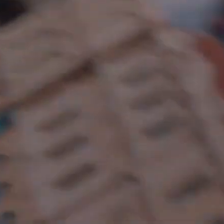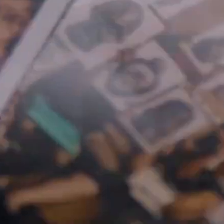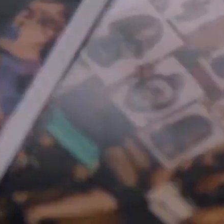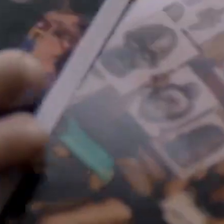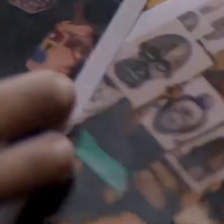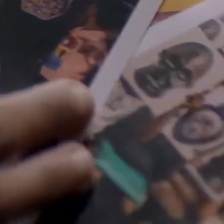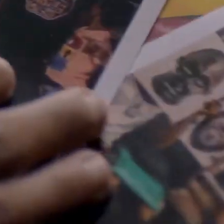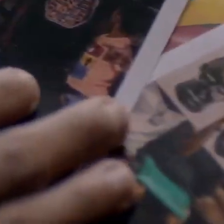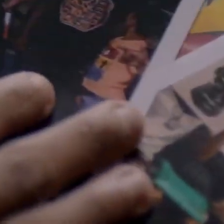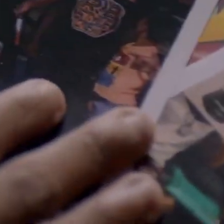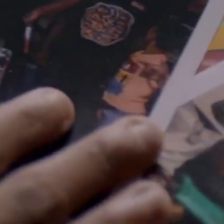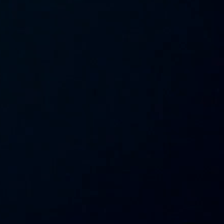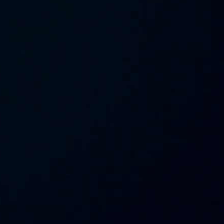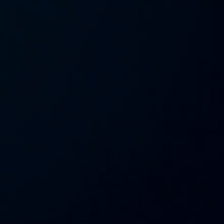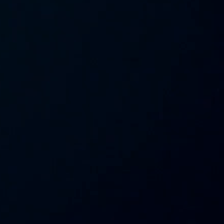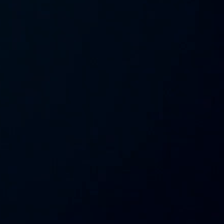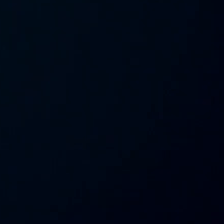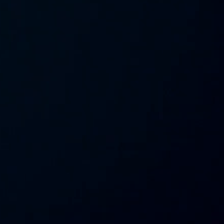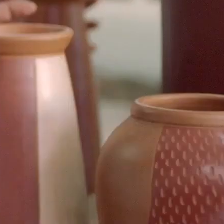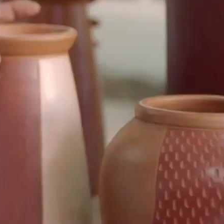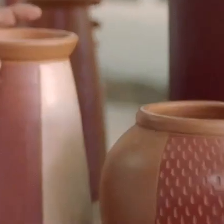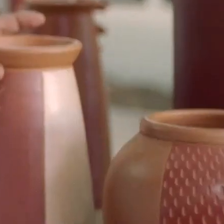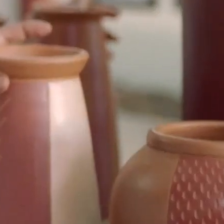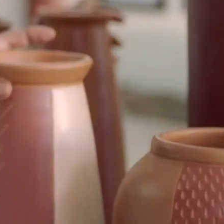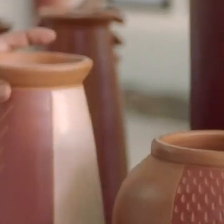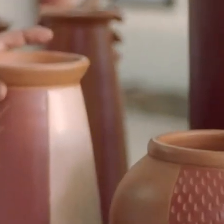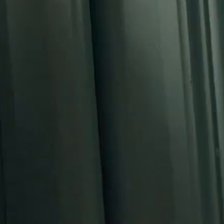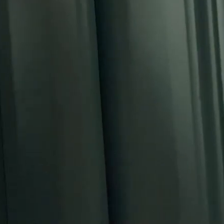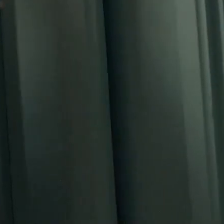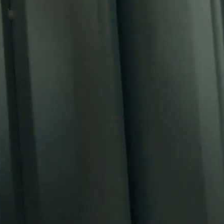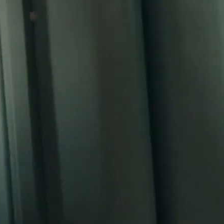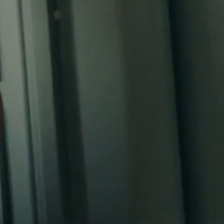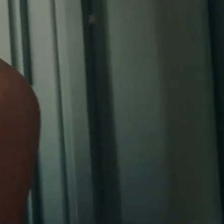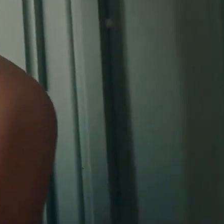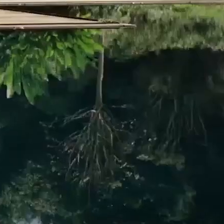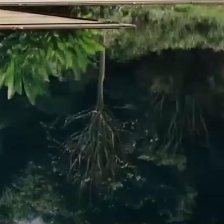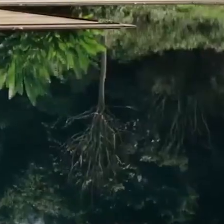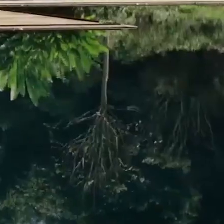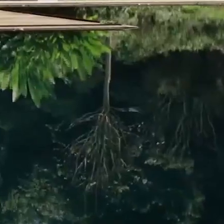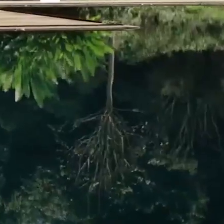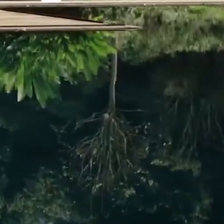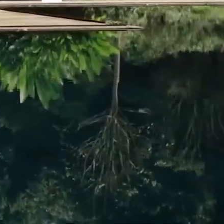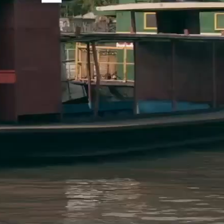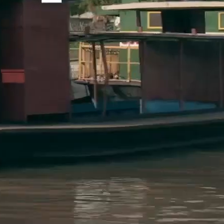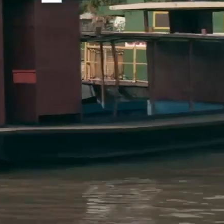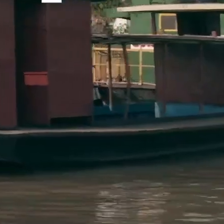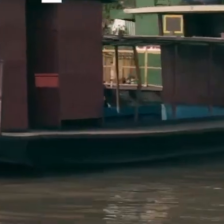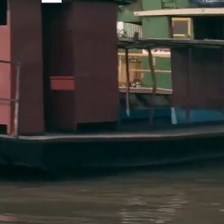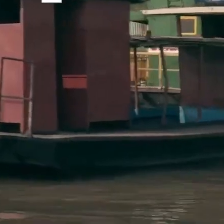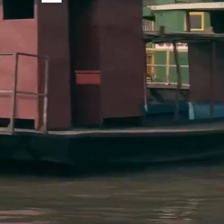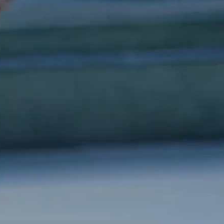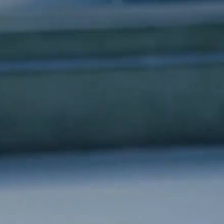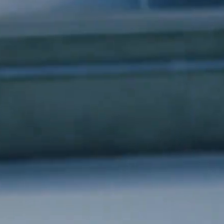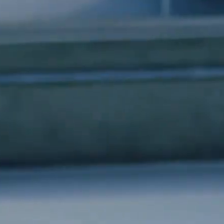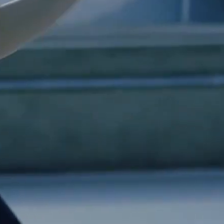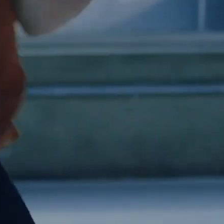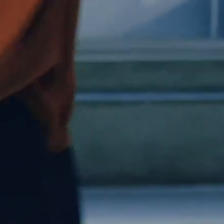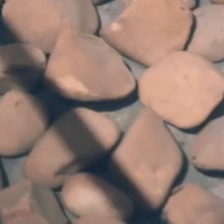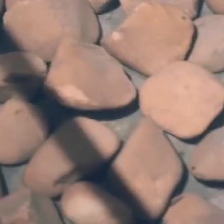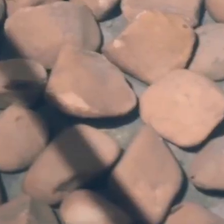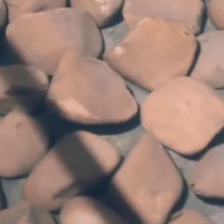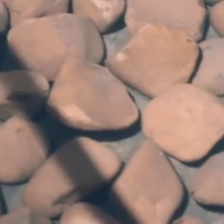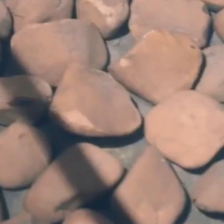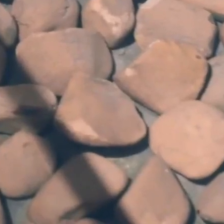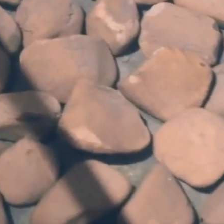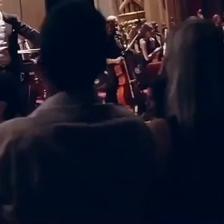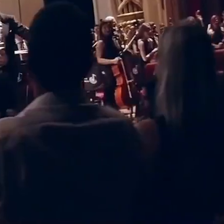de 200 projetos criados, apoiados ou patrocinados em mais de 160 municípios.